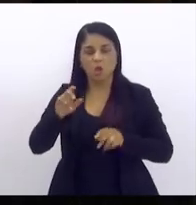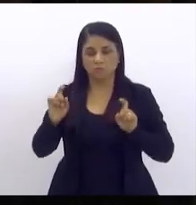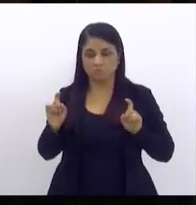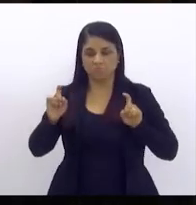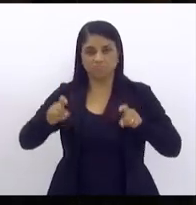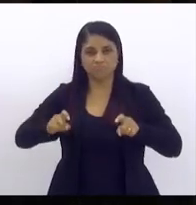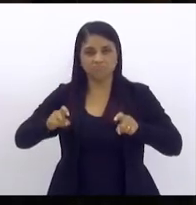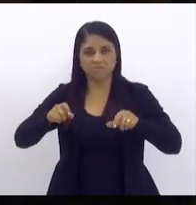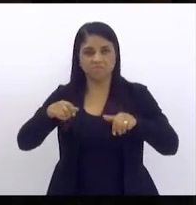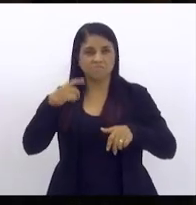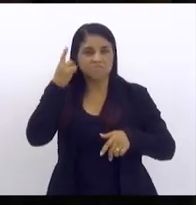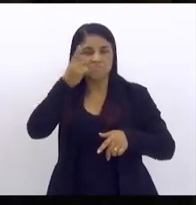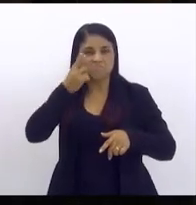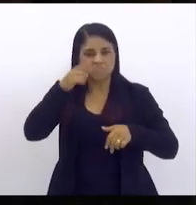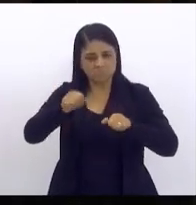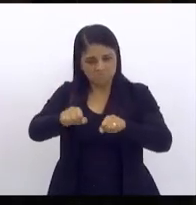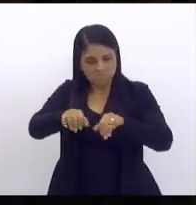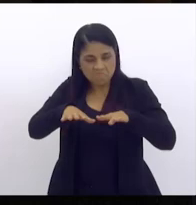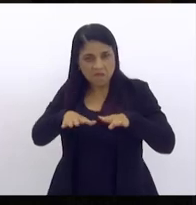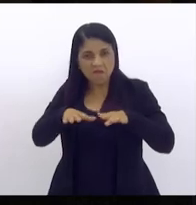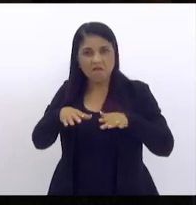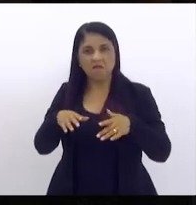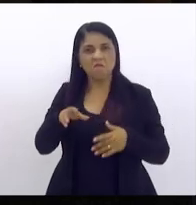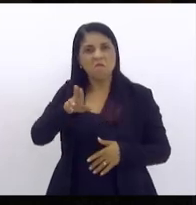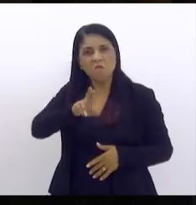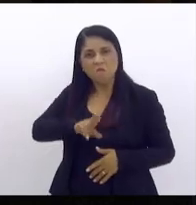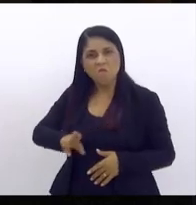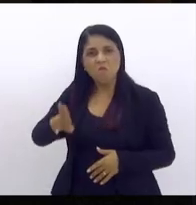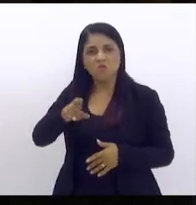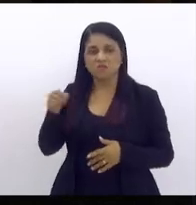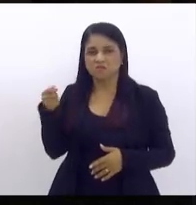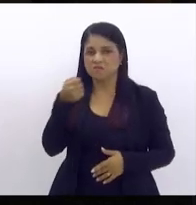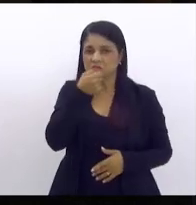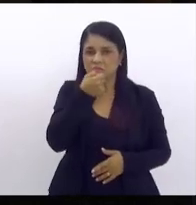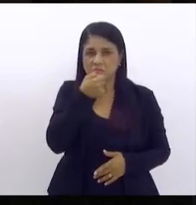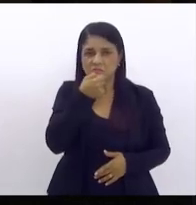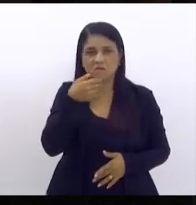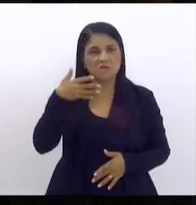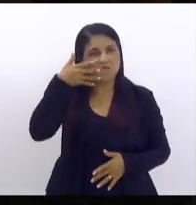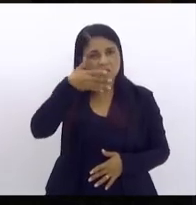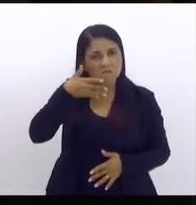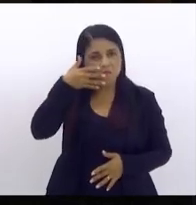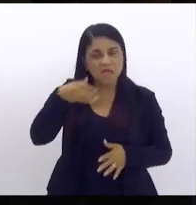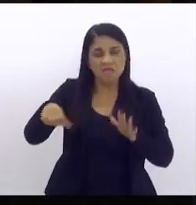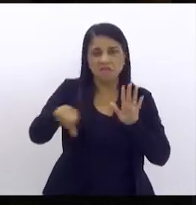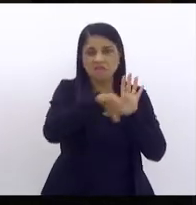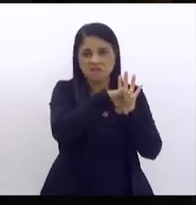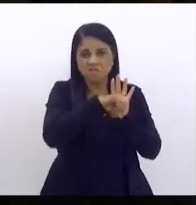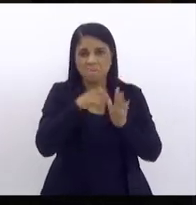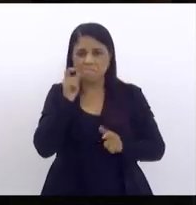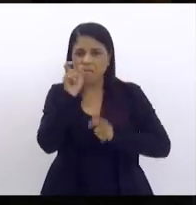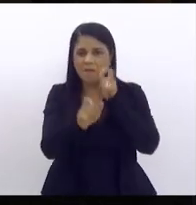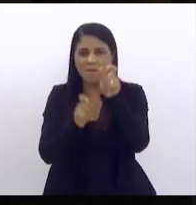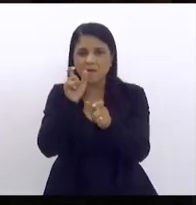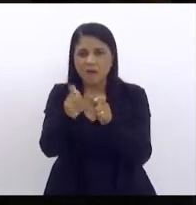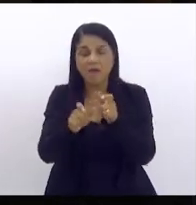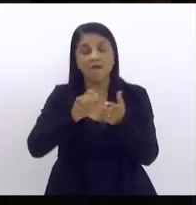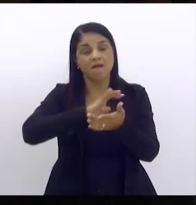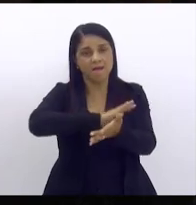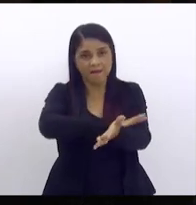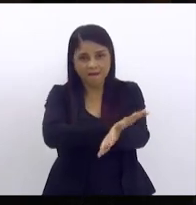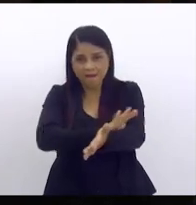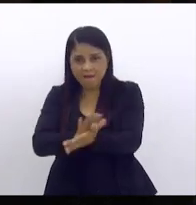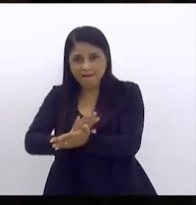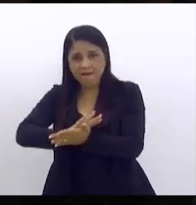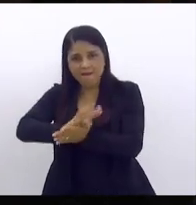muitos parlamentares se utilizam desse microfone para cometer crimes. Então, o crime de racismo